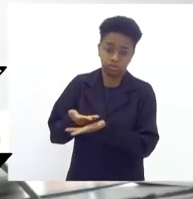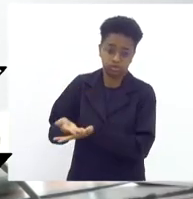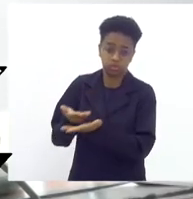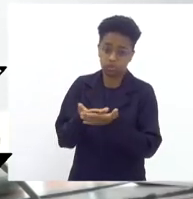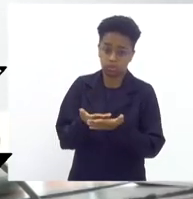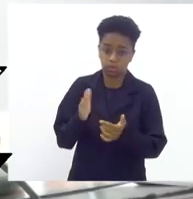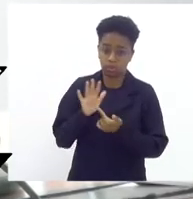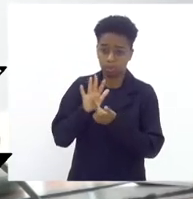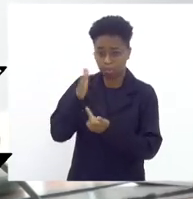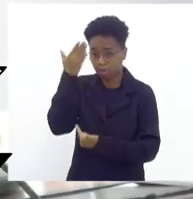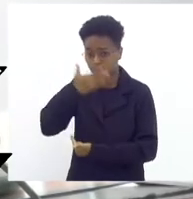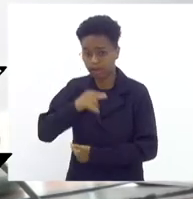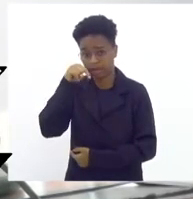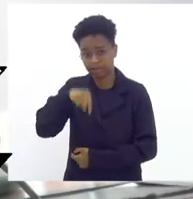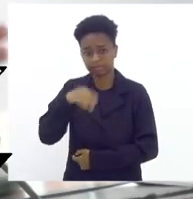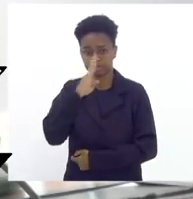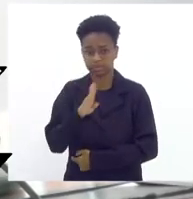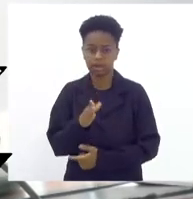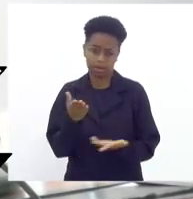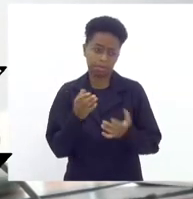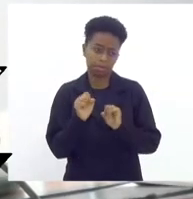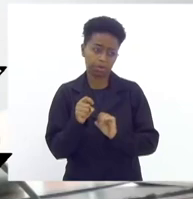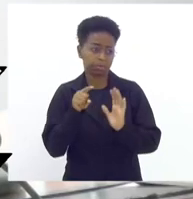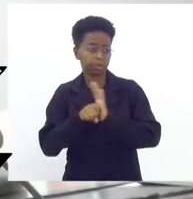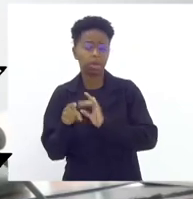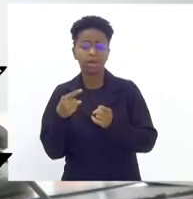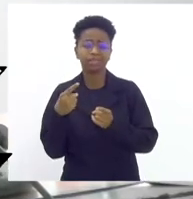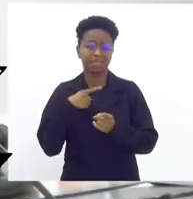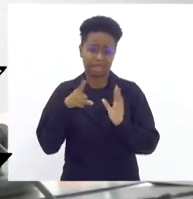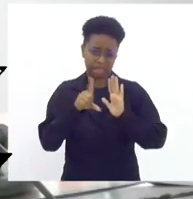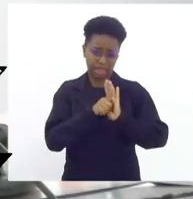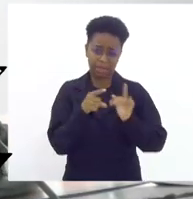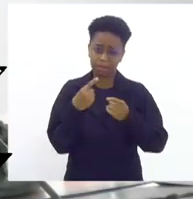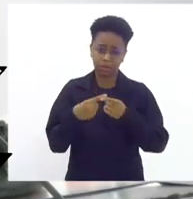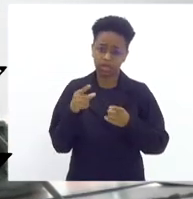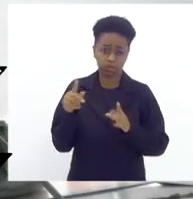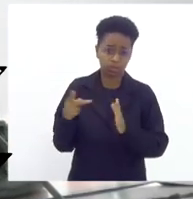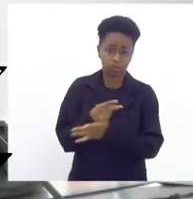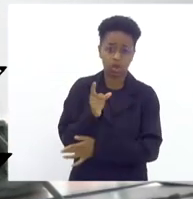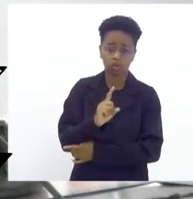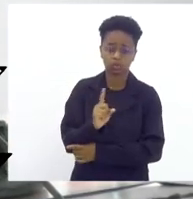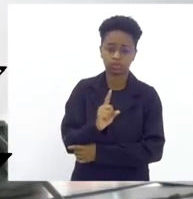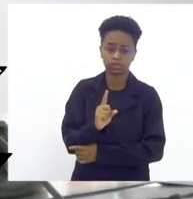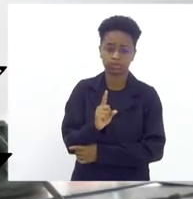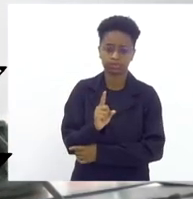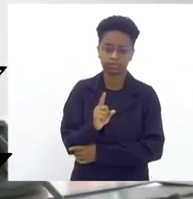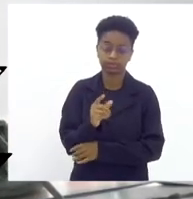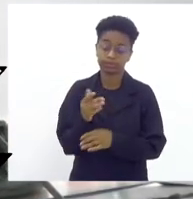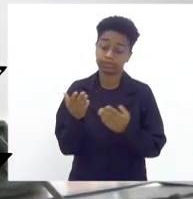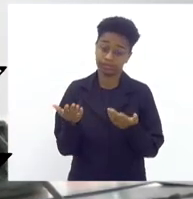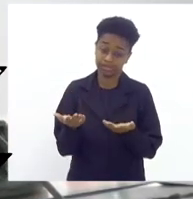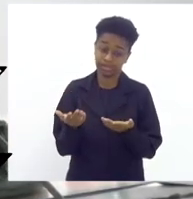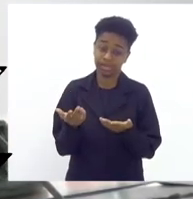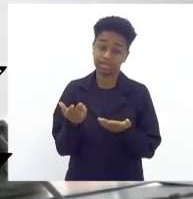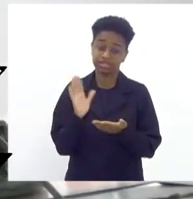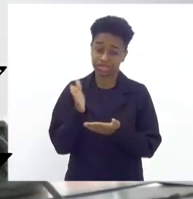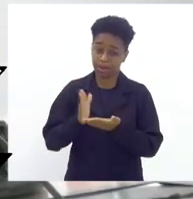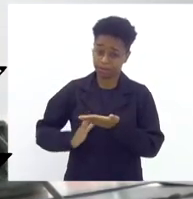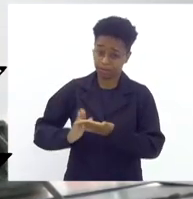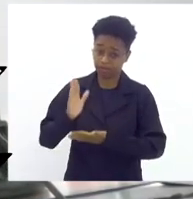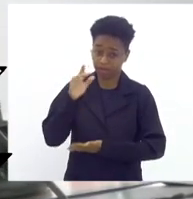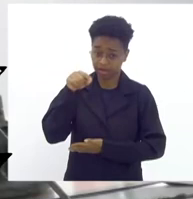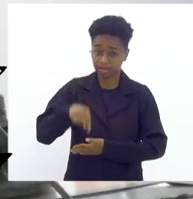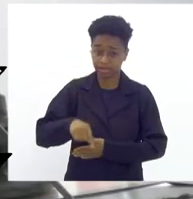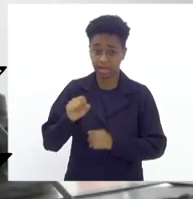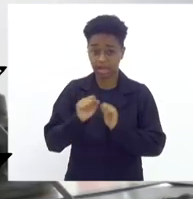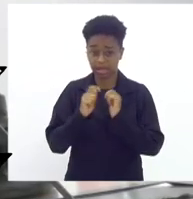e aí vocês podem perguntar nada a gente tem a lei porque aqui então ela não tá sendo implementada embora aprovado aqui na lei a gente